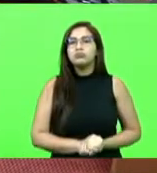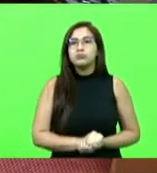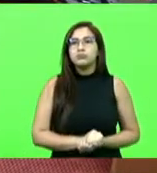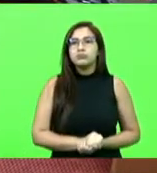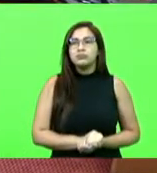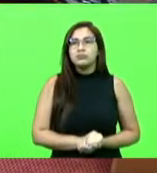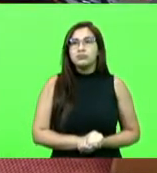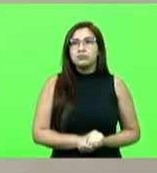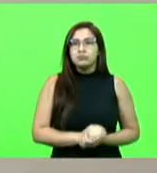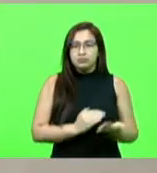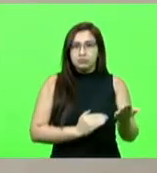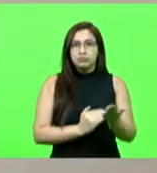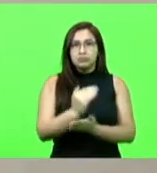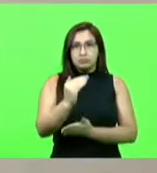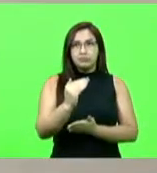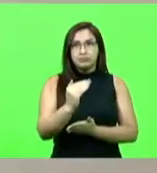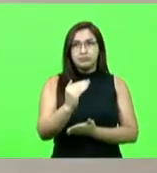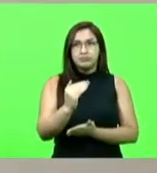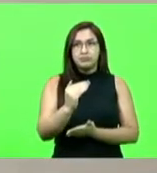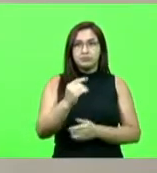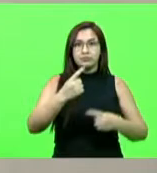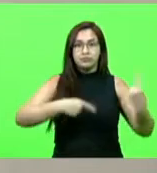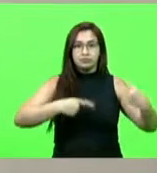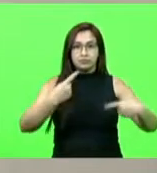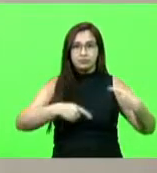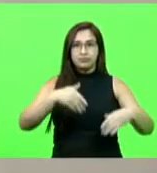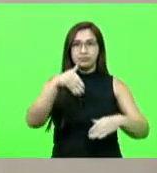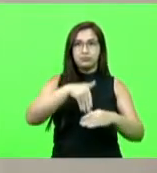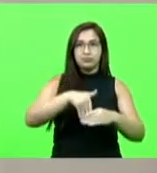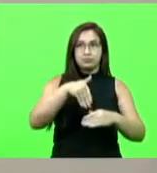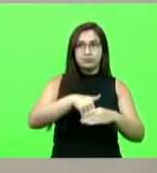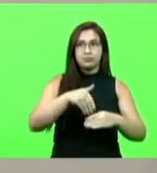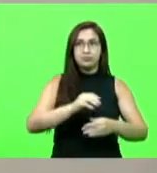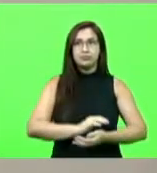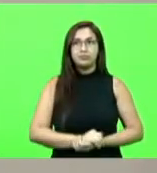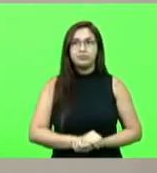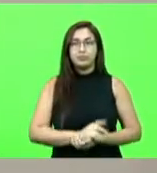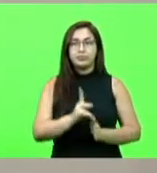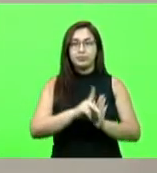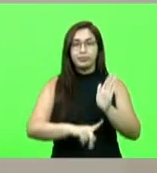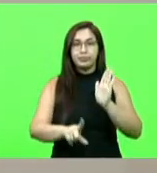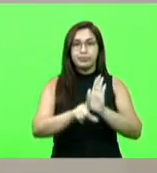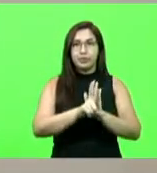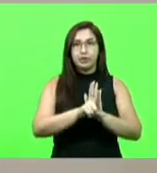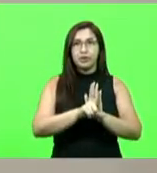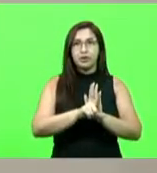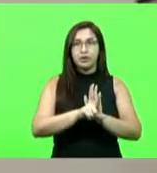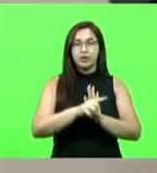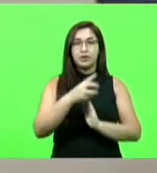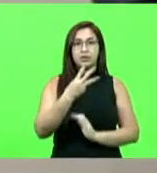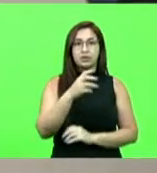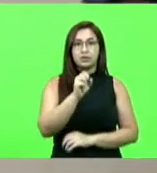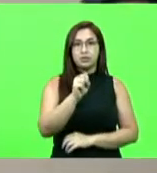Vou iniciar em discussão e votação do PL